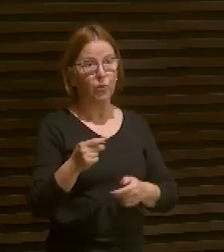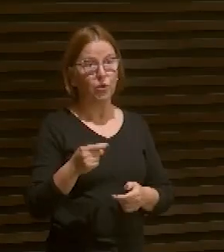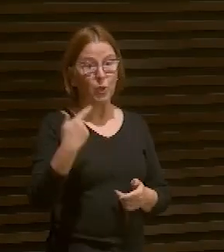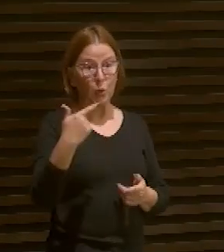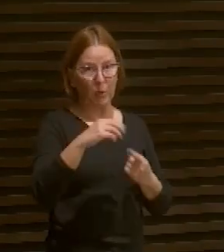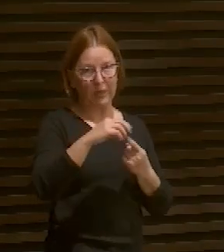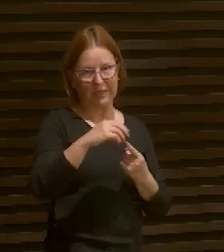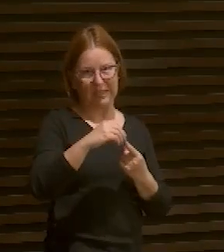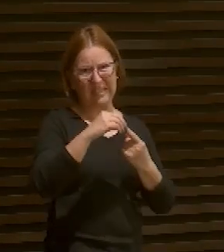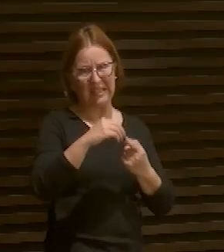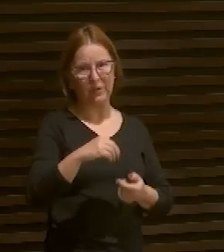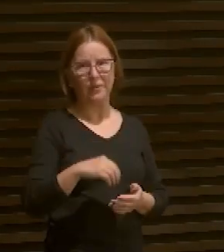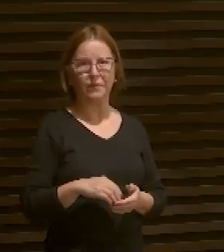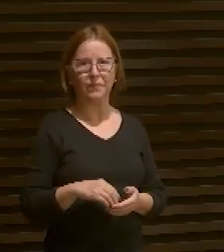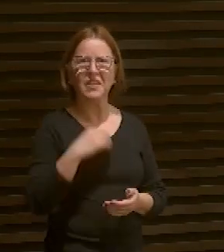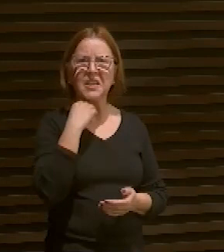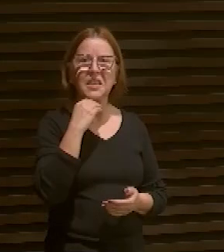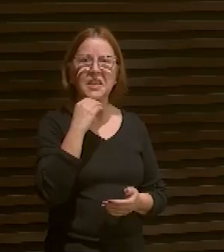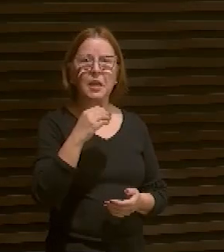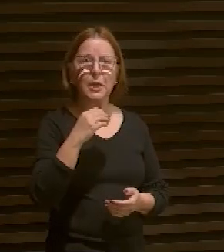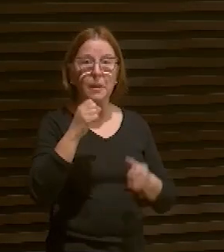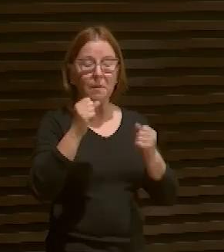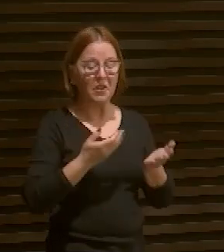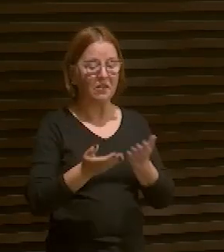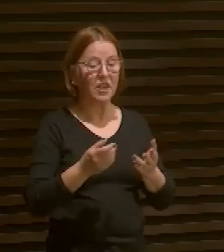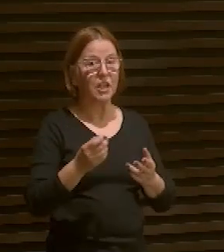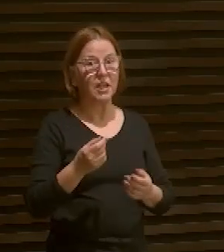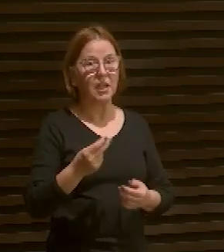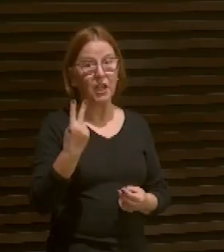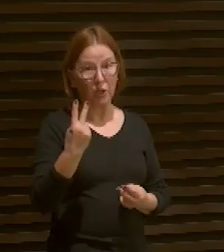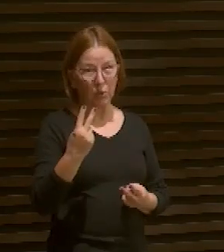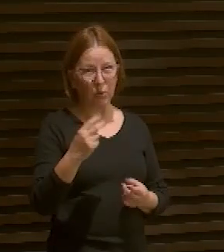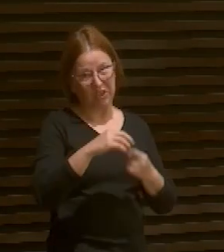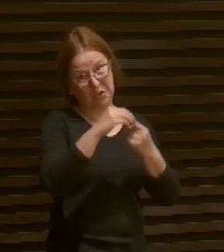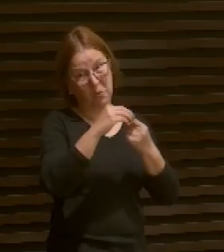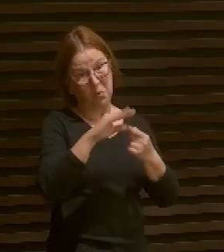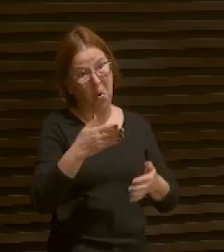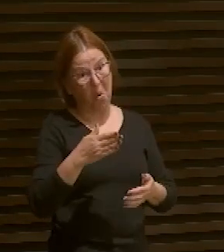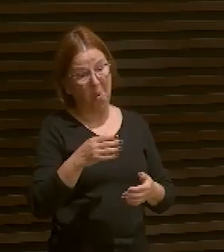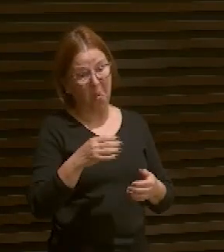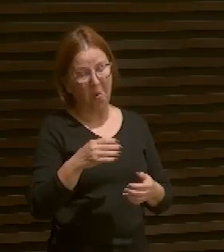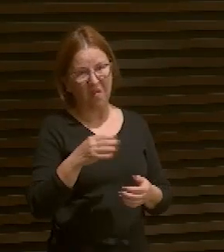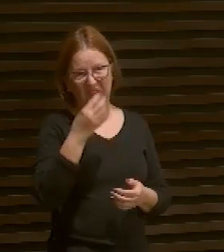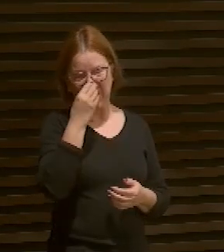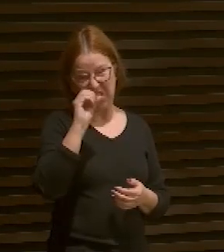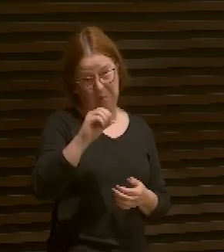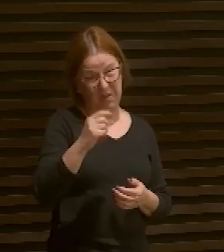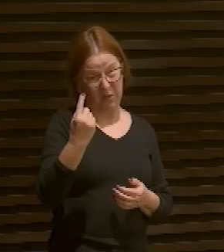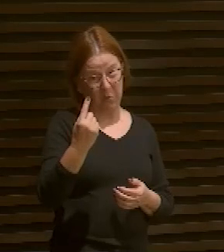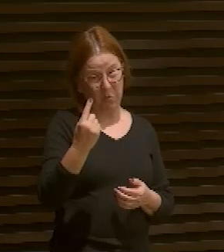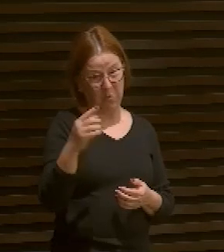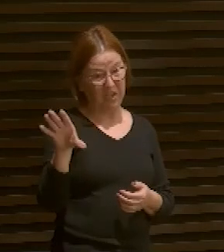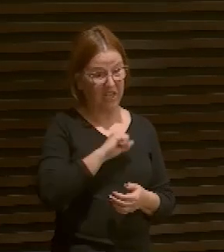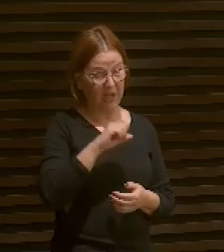Mateus 6, 24. Ninguém pode servir a dois senhores, porque ou há de aborrecer-se de um e amar o outro, ou